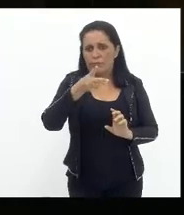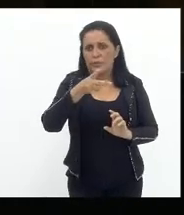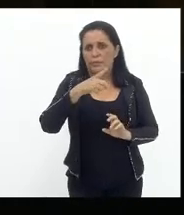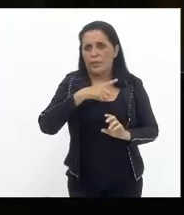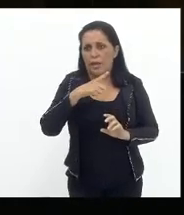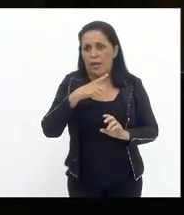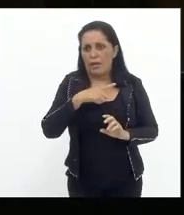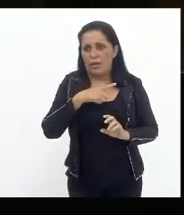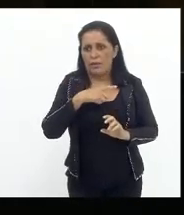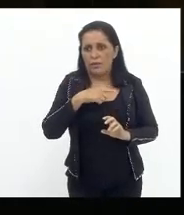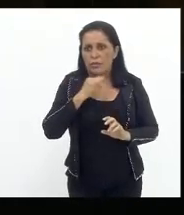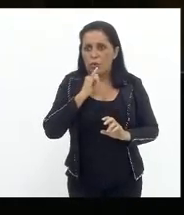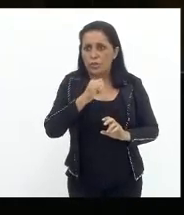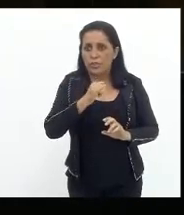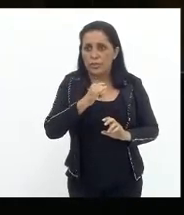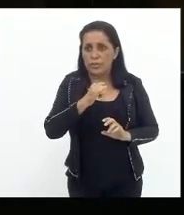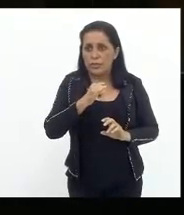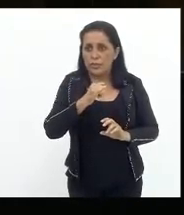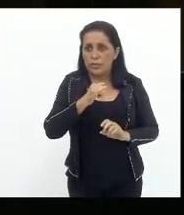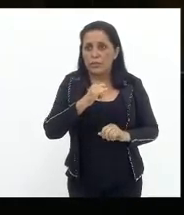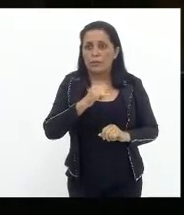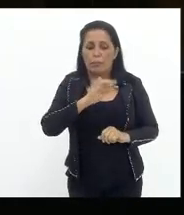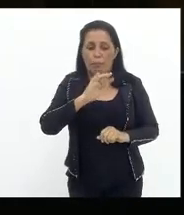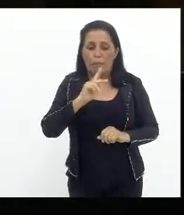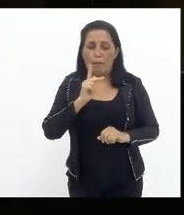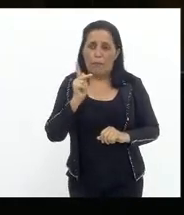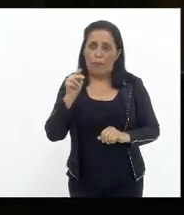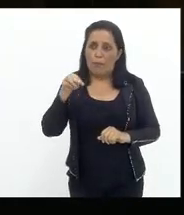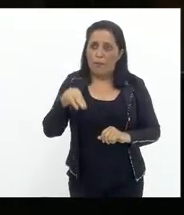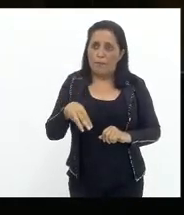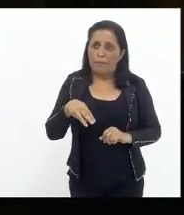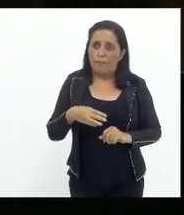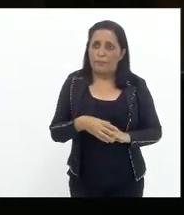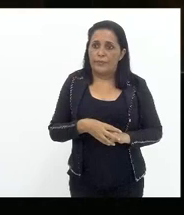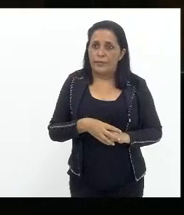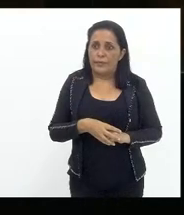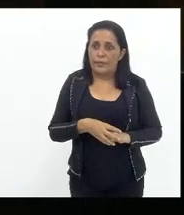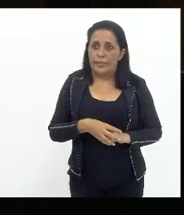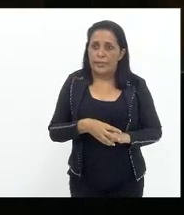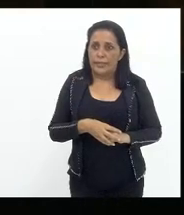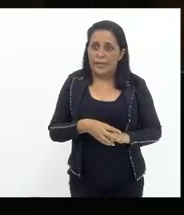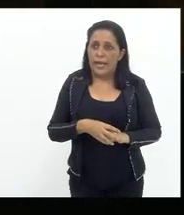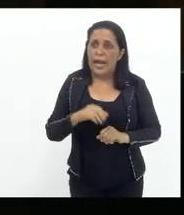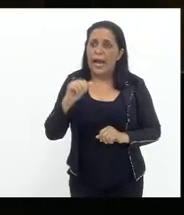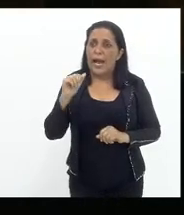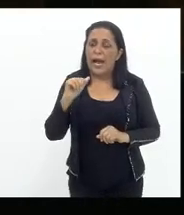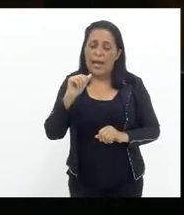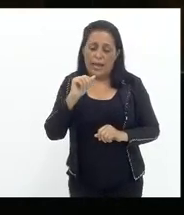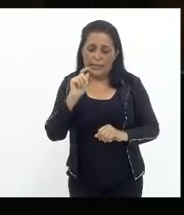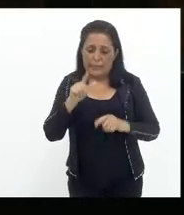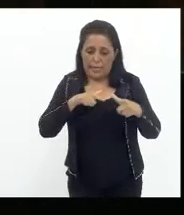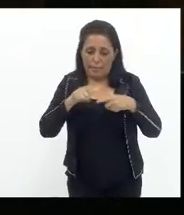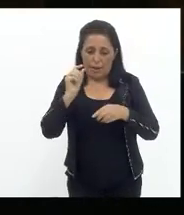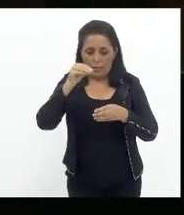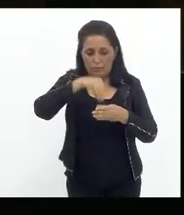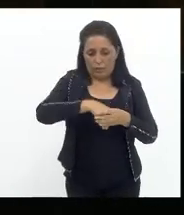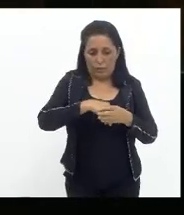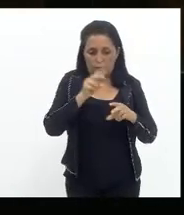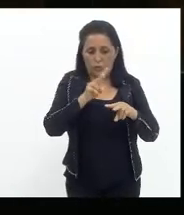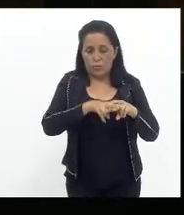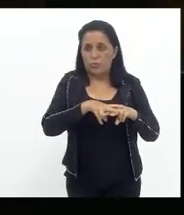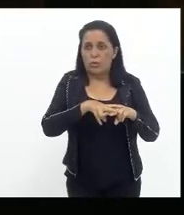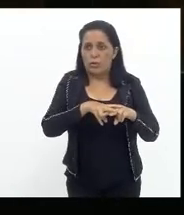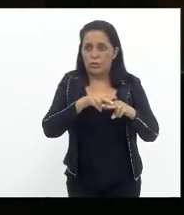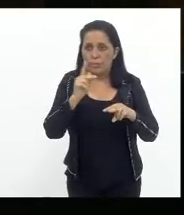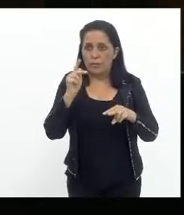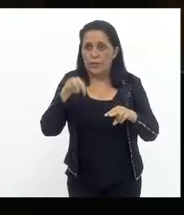tem notícias de policiais que, agentes penitenciários, também aqueles que estão